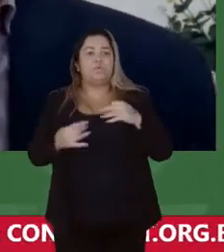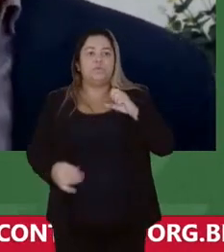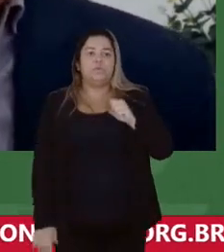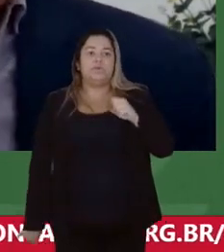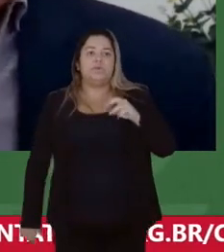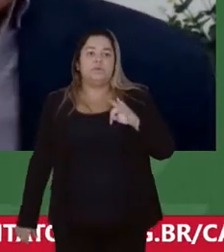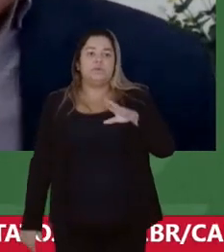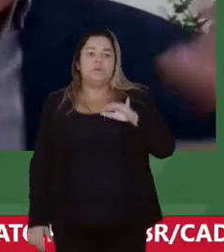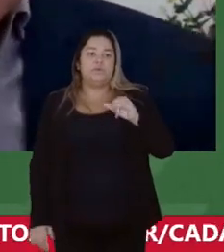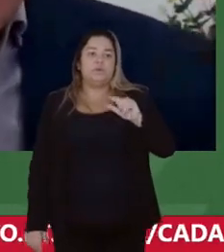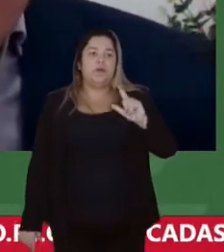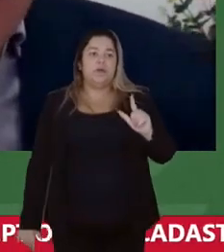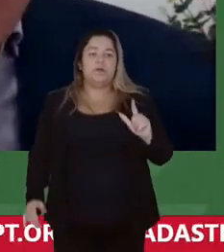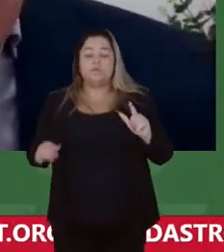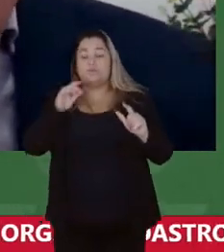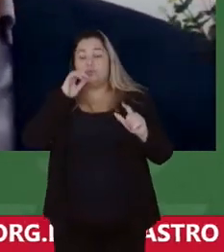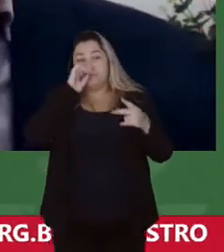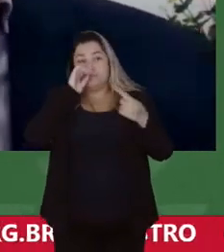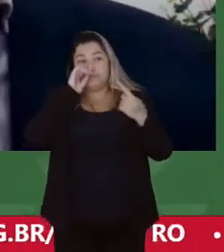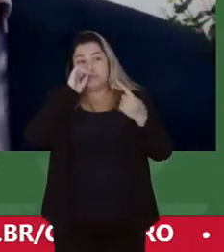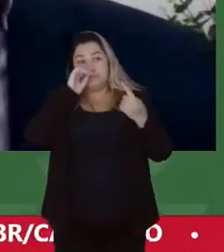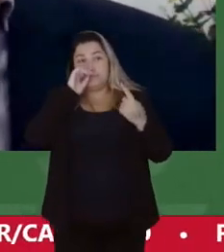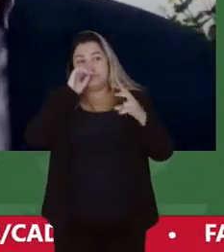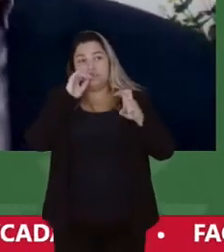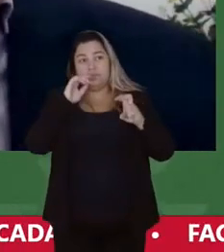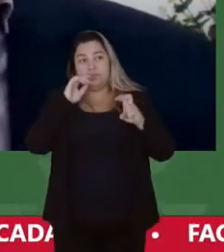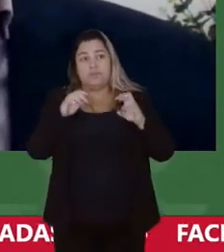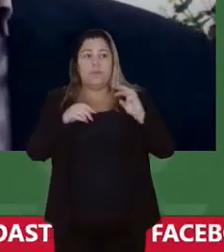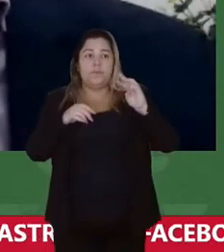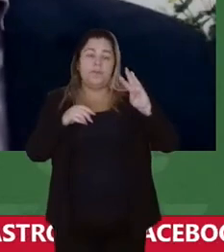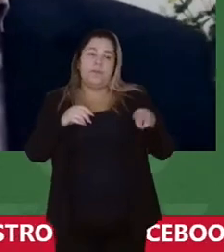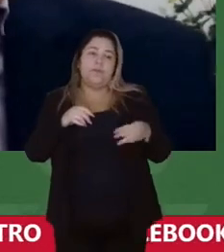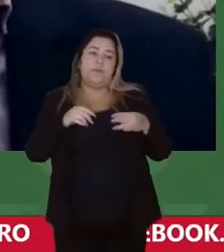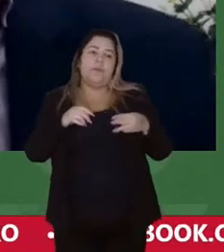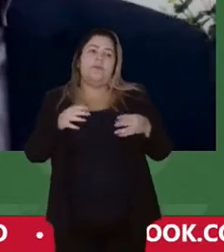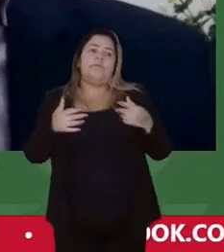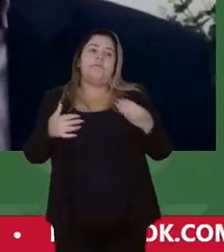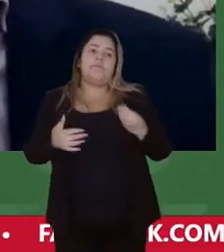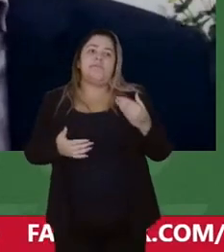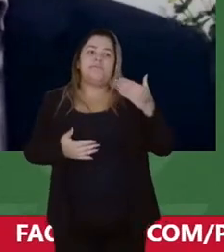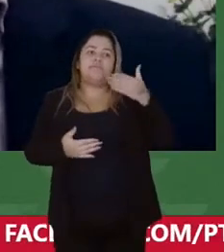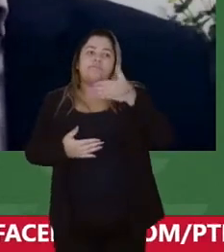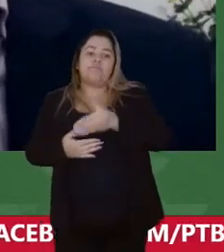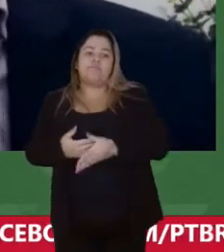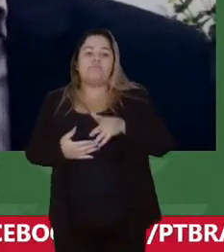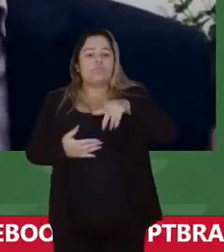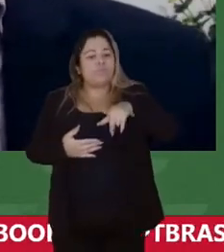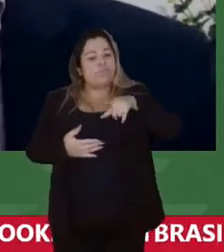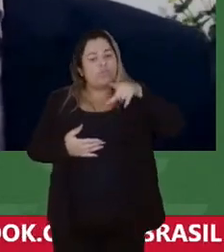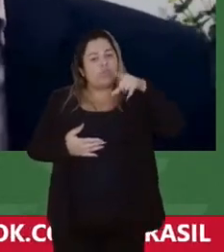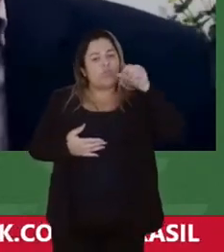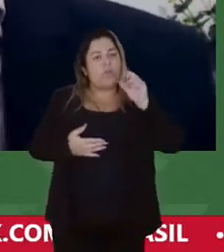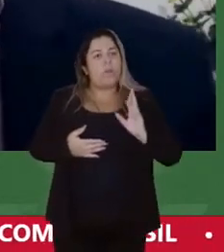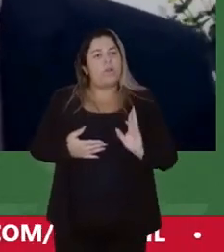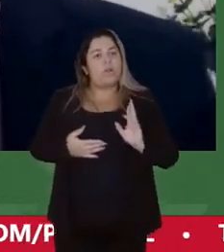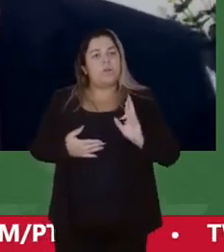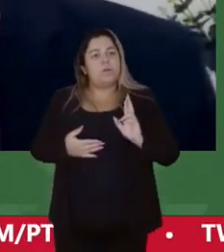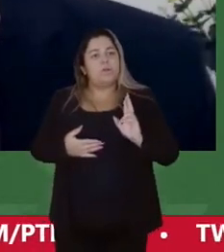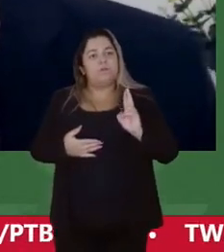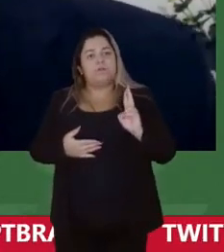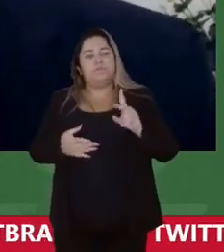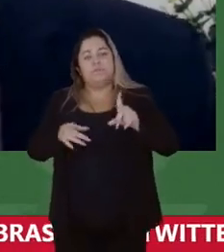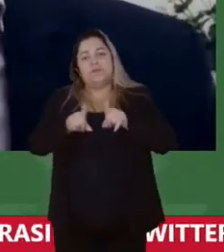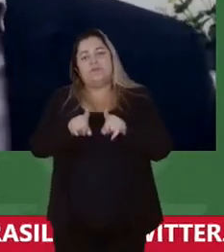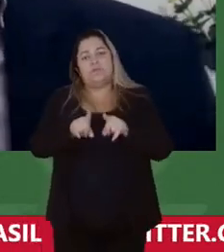nosso partido, que mais de 150 mil militantes participaram e legitimamente escolheram nossos representantes, e os setoriais e